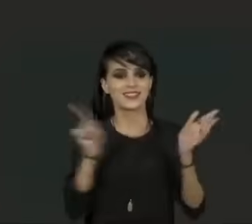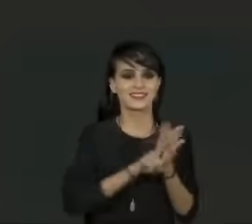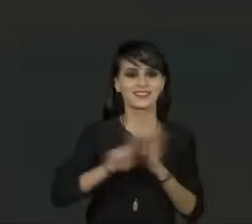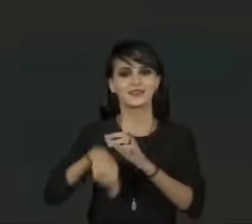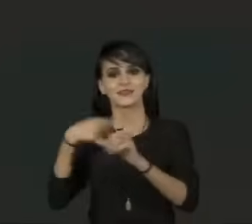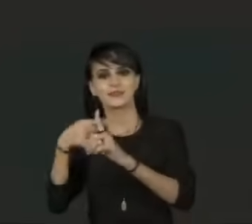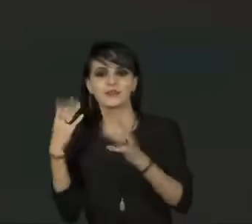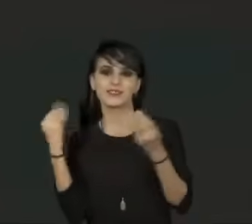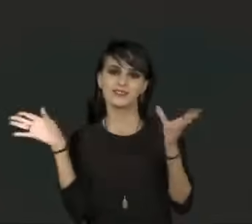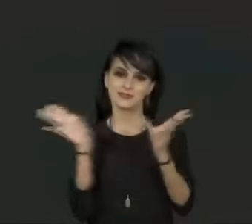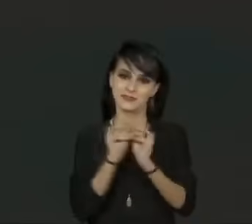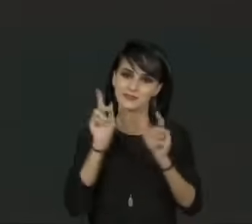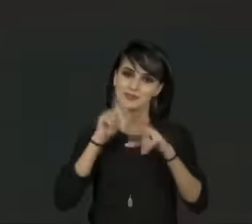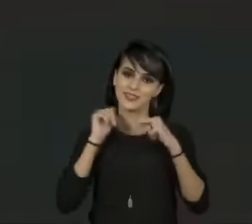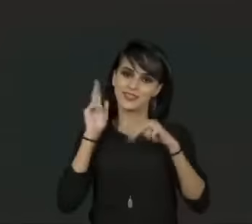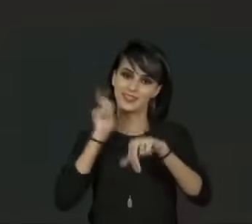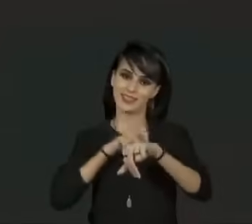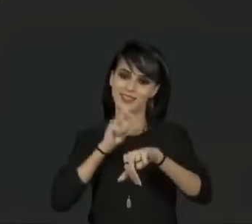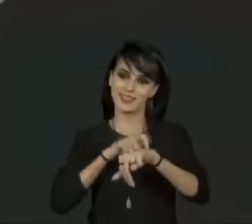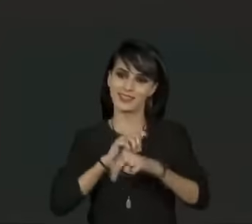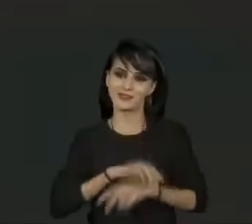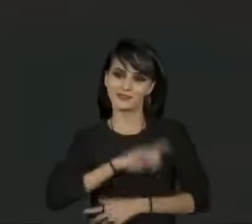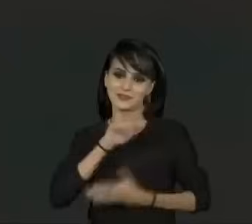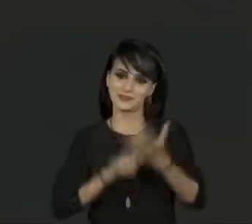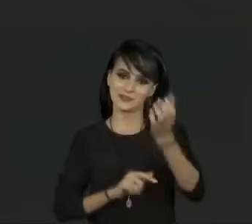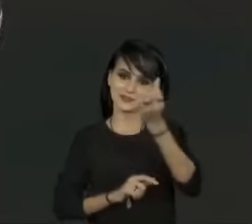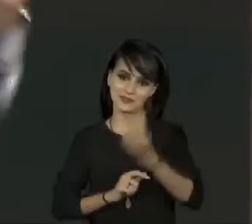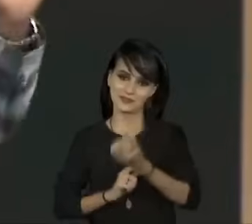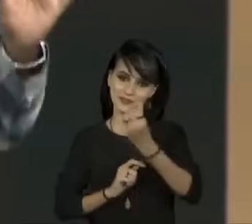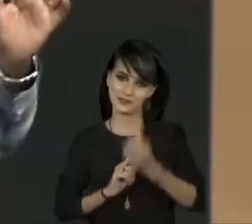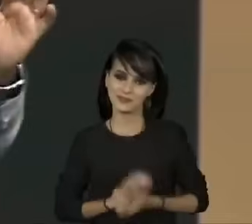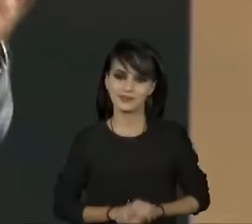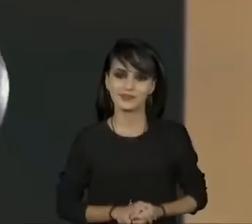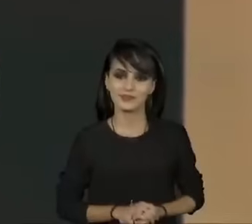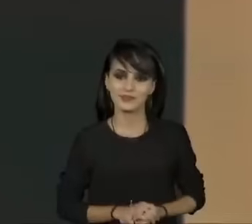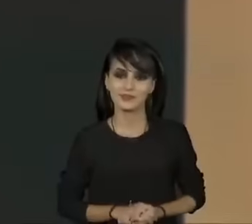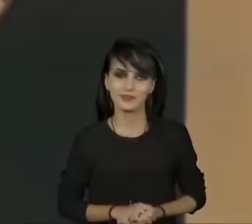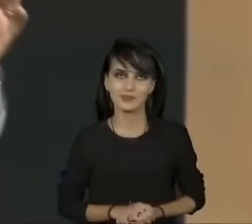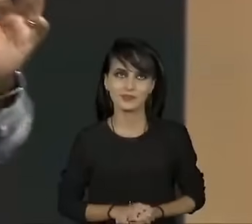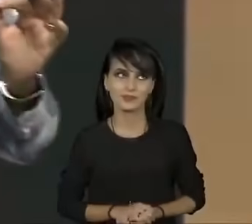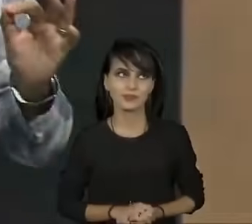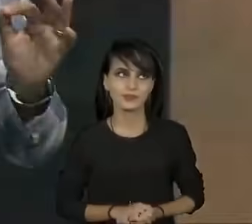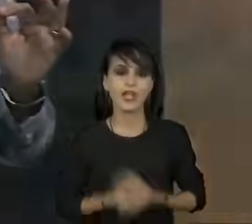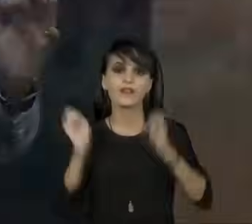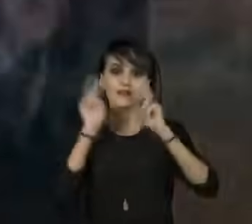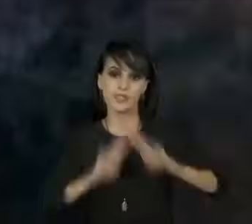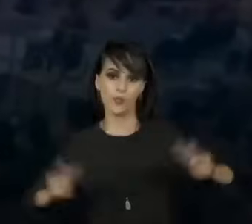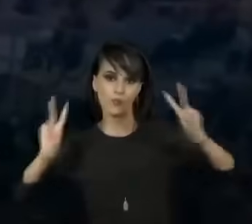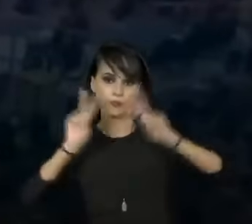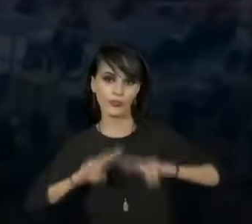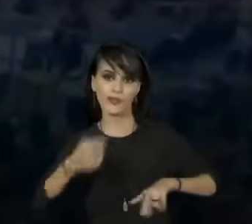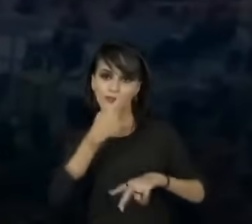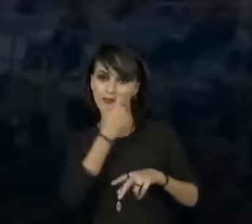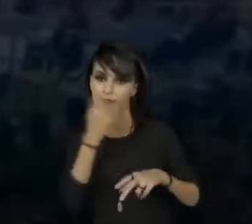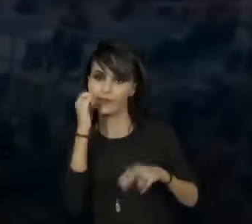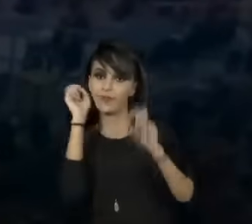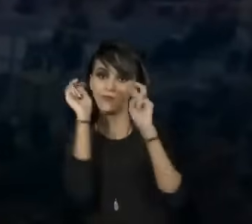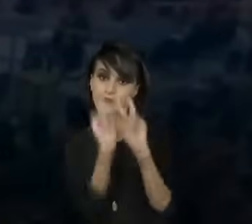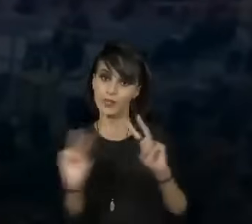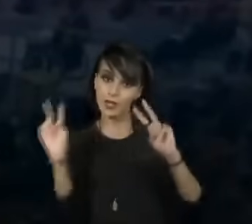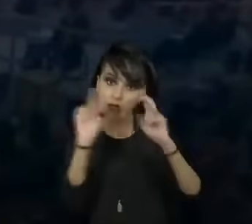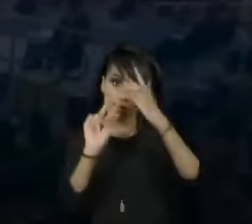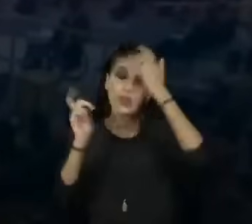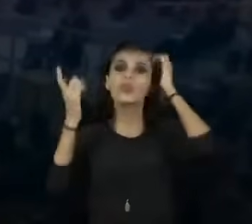resumir por de tempo sexto uma pessoa de visão ver é com os olhos visão é com a